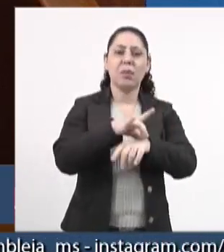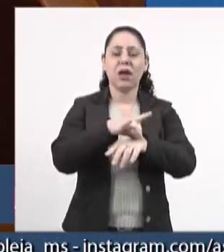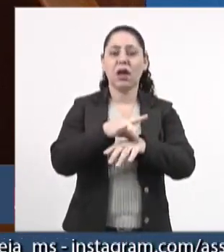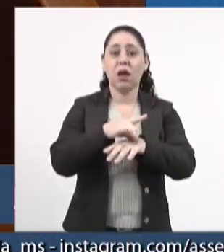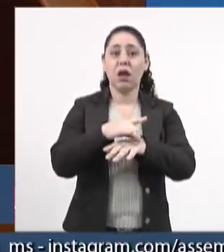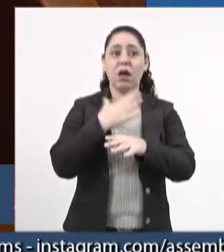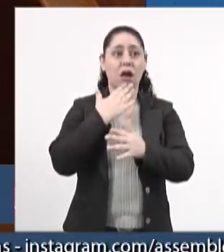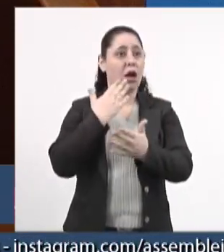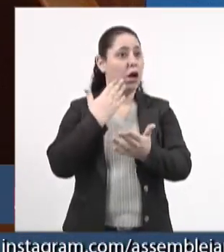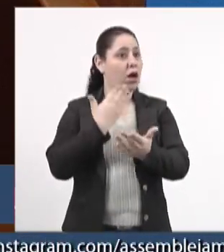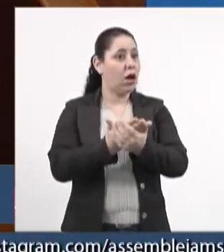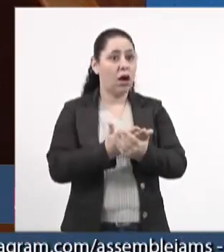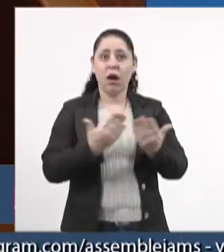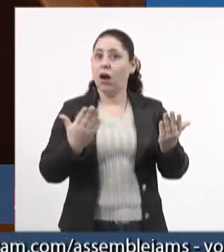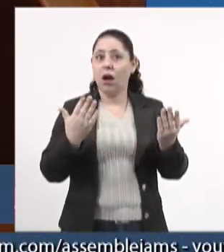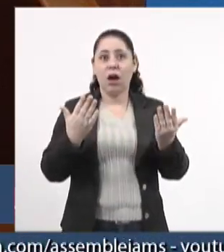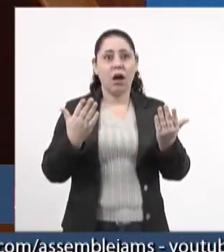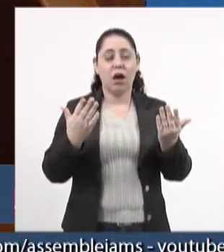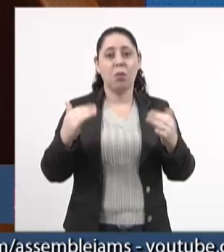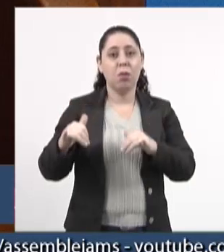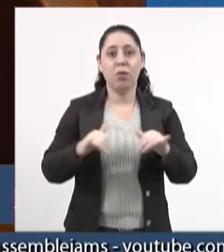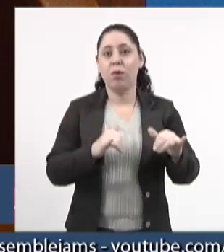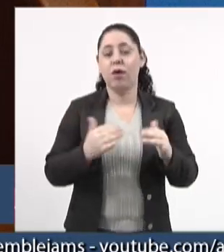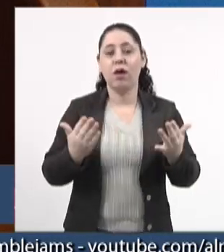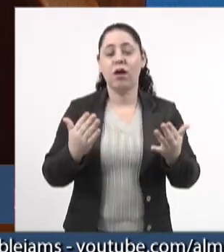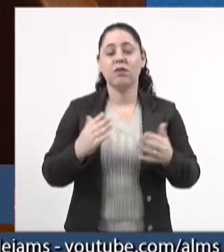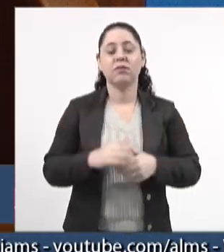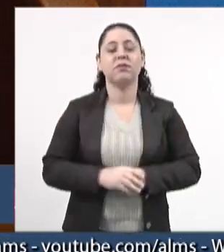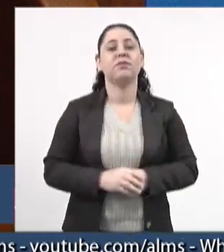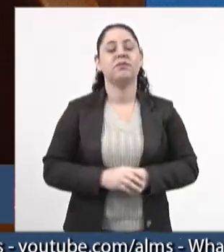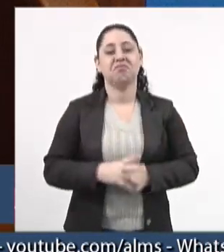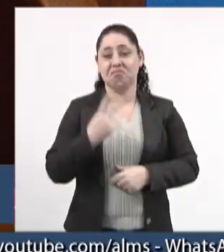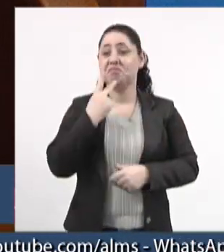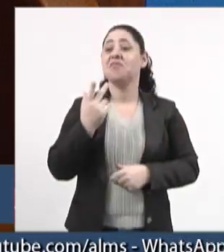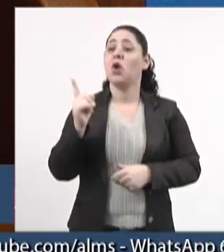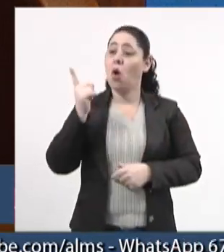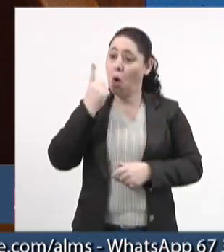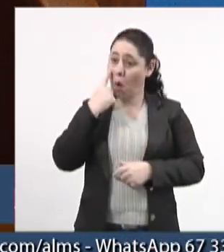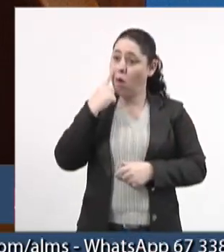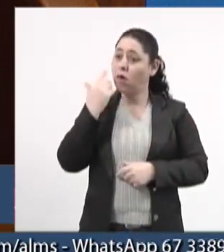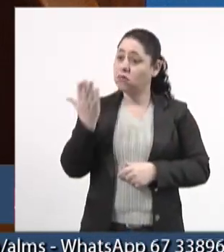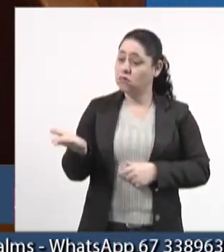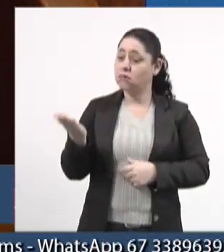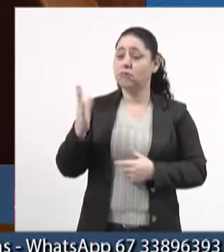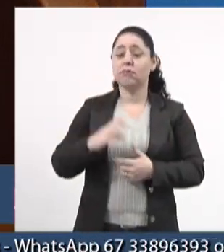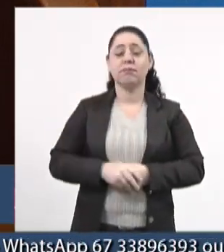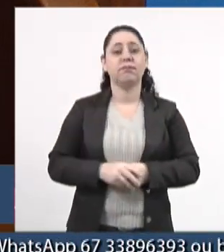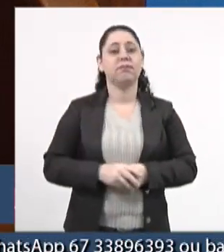estava inacreditável na gôndola do supermercado. Falei, olha aí,